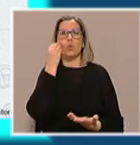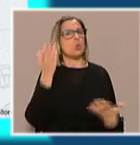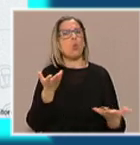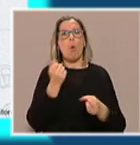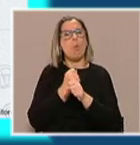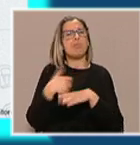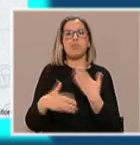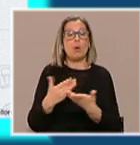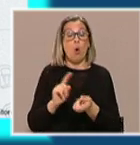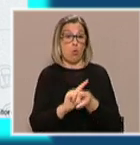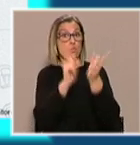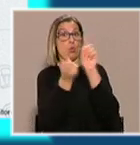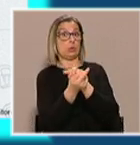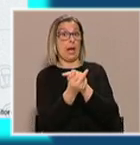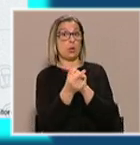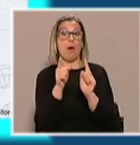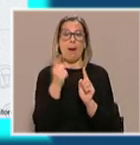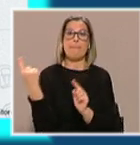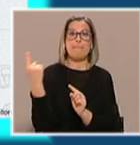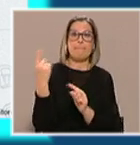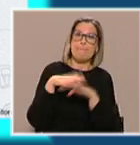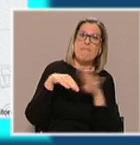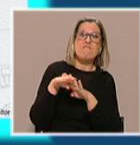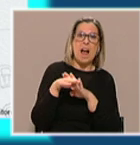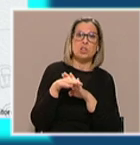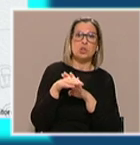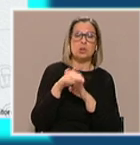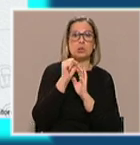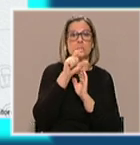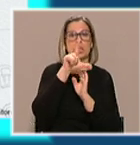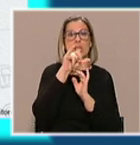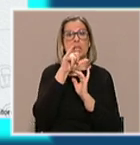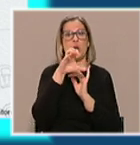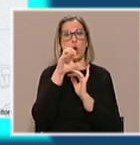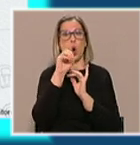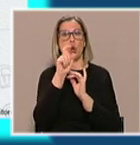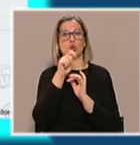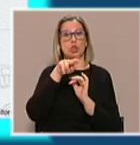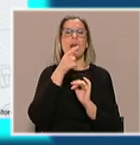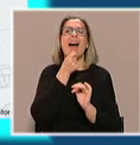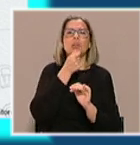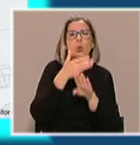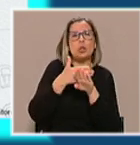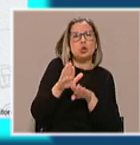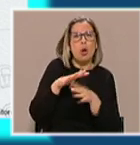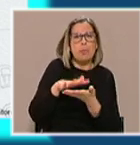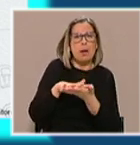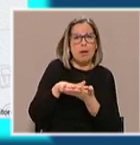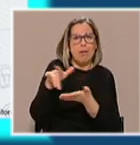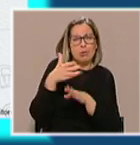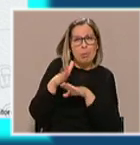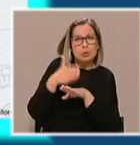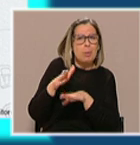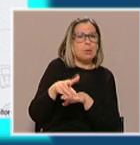exatamente contrária. Vai permitir a degradação do glicogênio, que lá estava em reserva, em glicose, para que ela